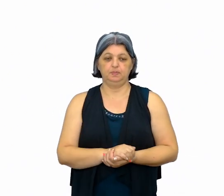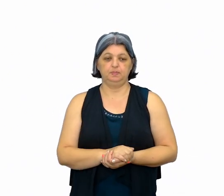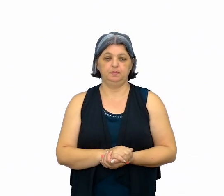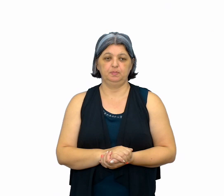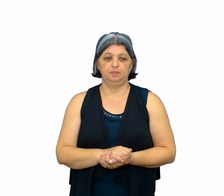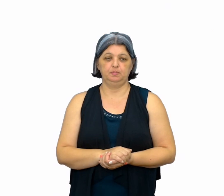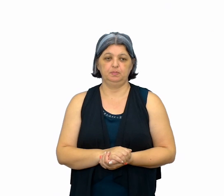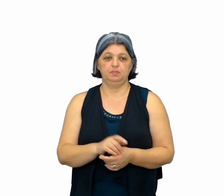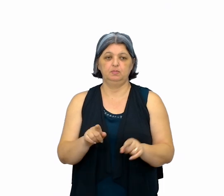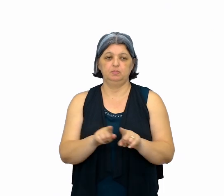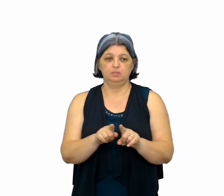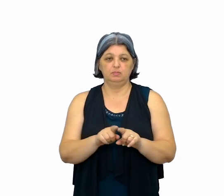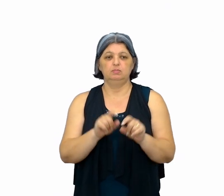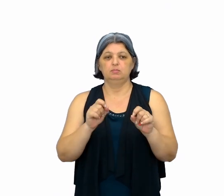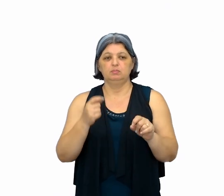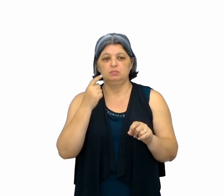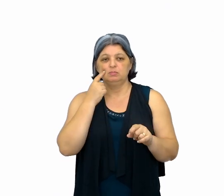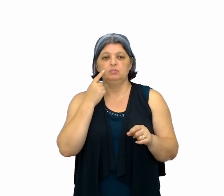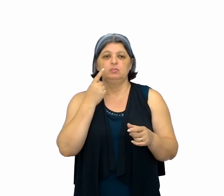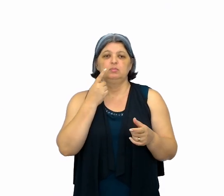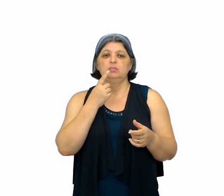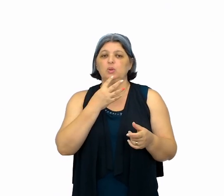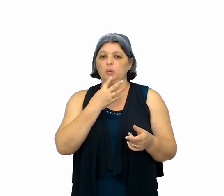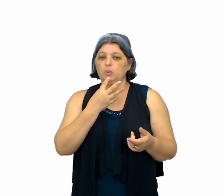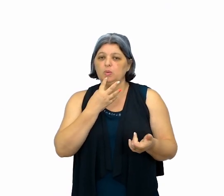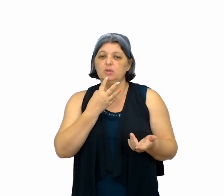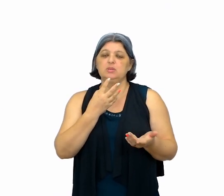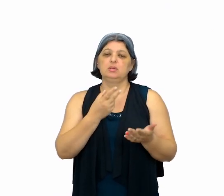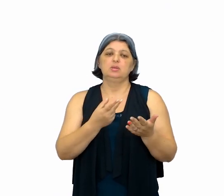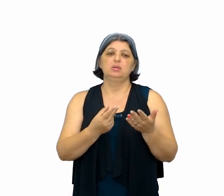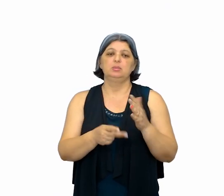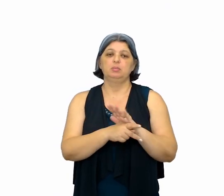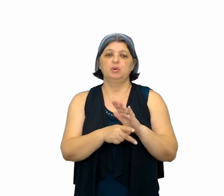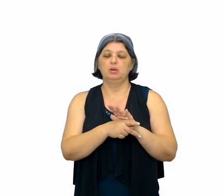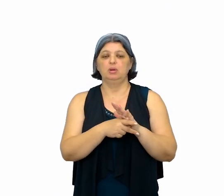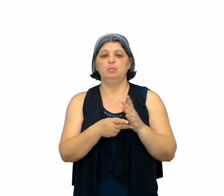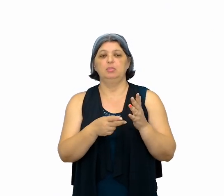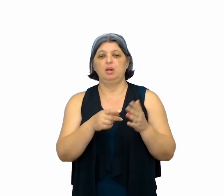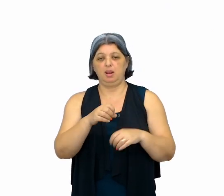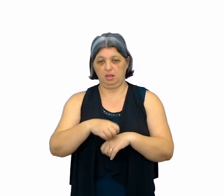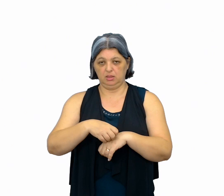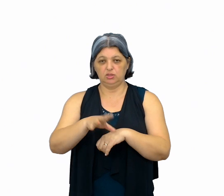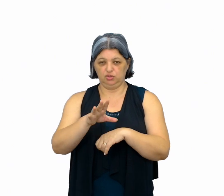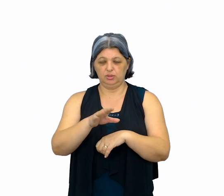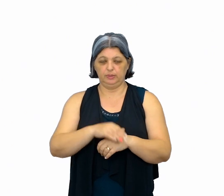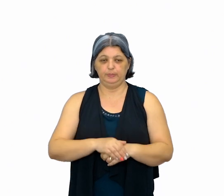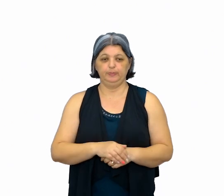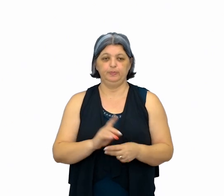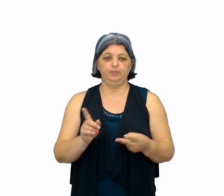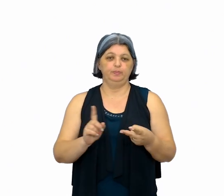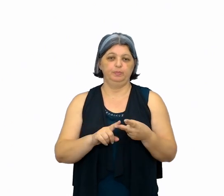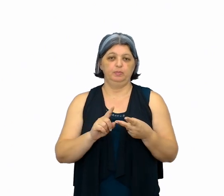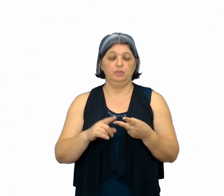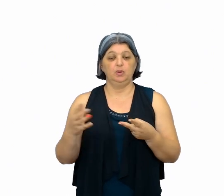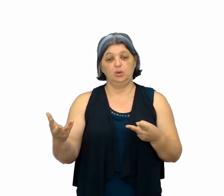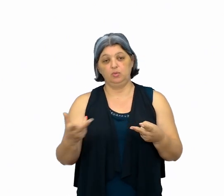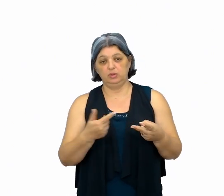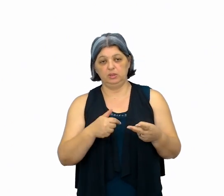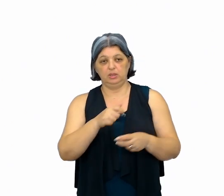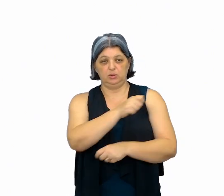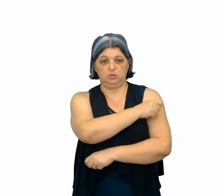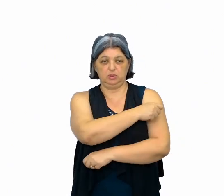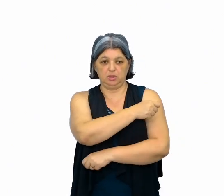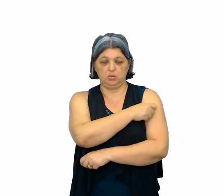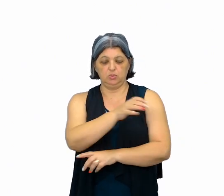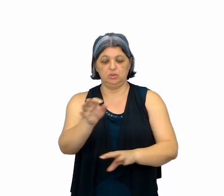Acionar conhecimentos prévios a partir do título e do portador é uma dica. Convidar os estudantes a